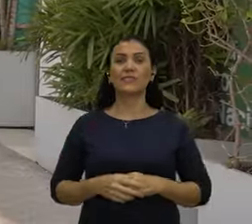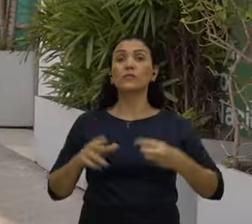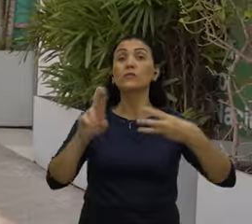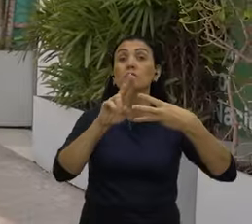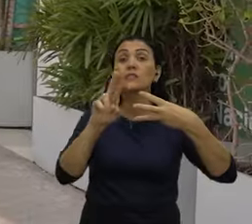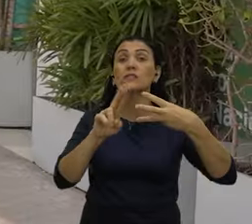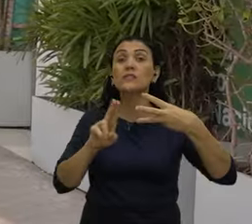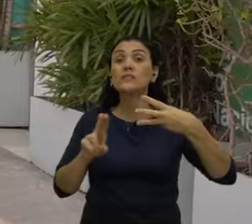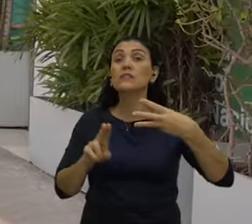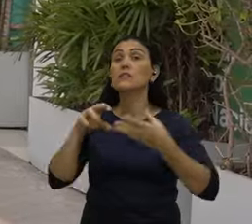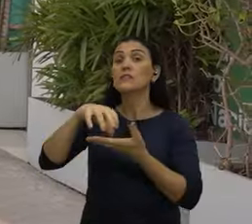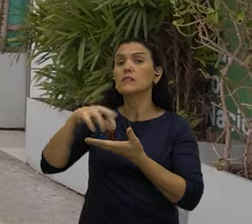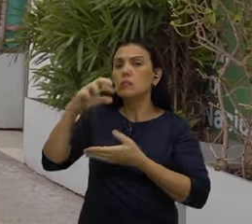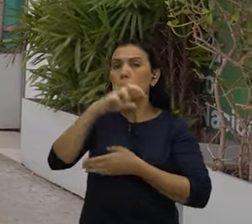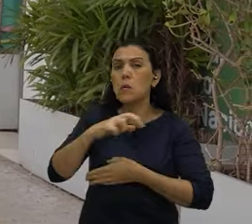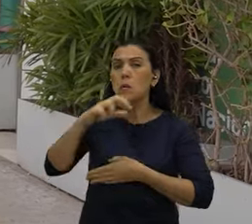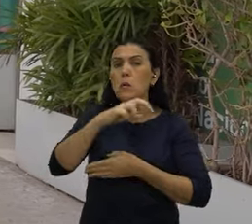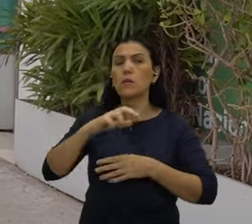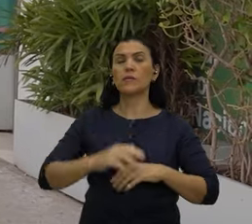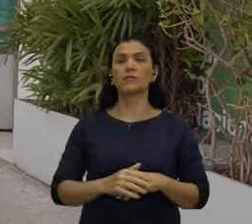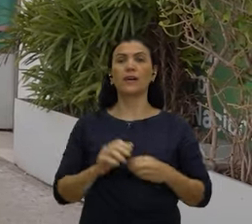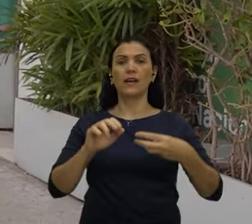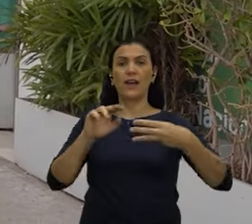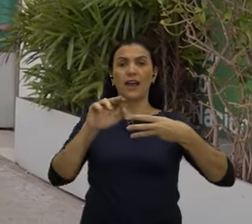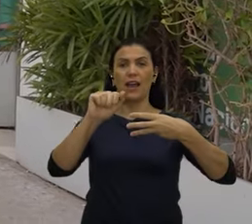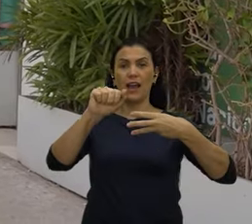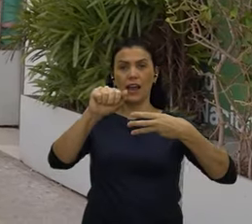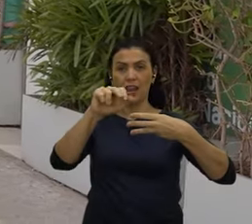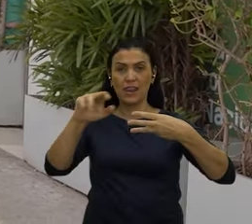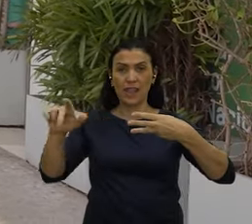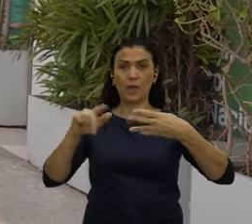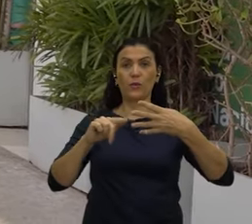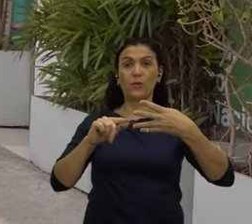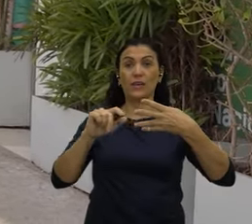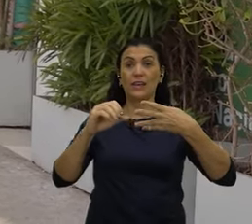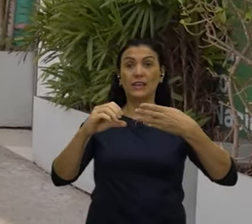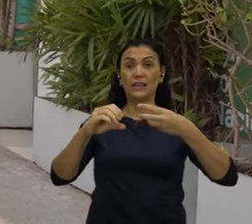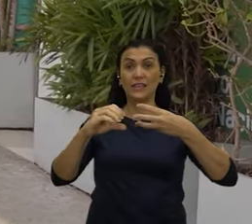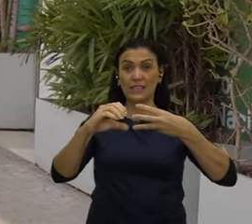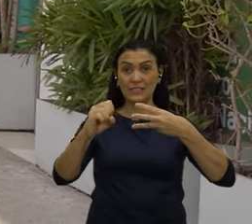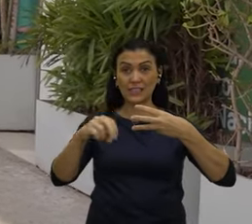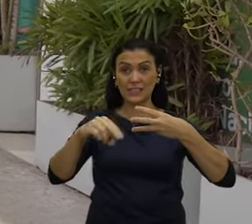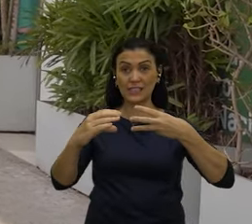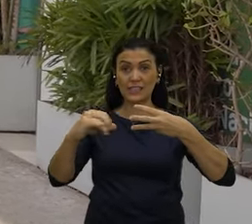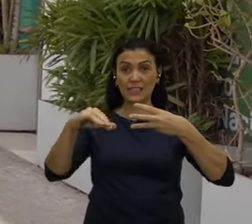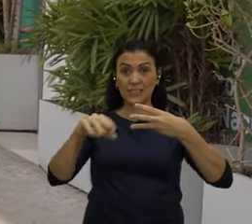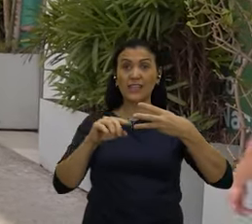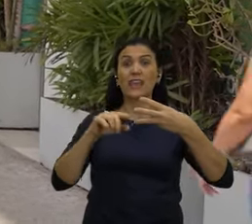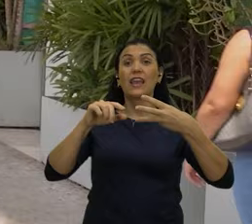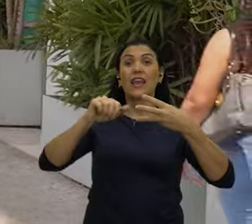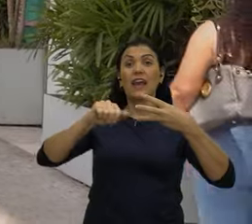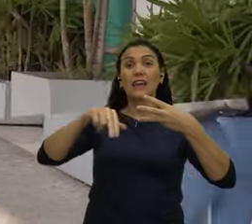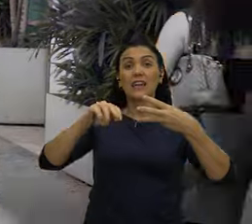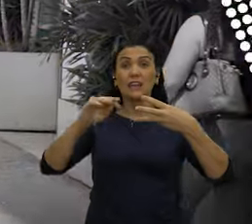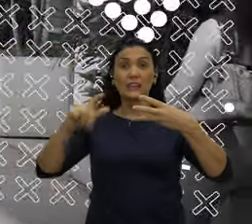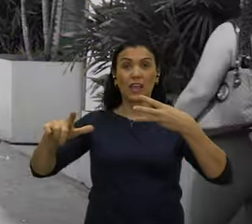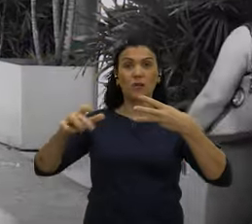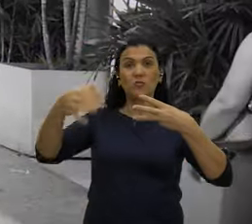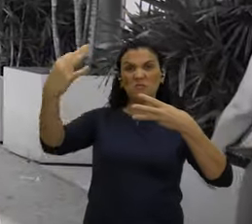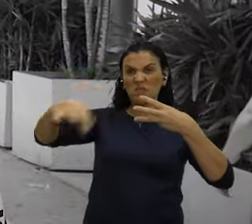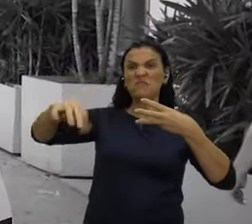Me fala o nome de três agências reguladoras. A ANEEL, a ANCINE e a ANATEL. É isso